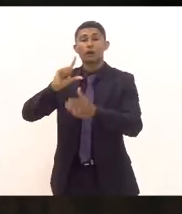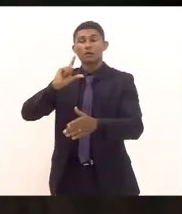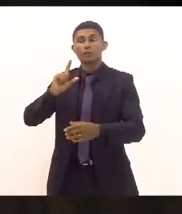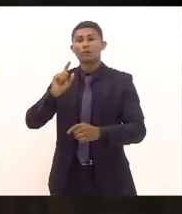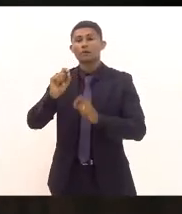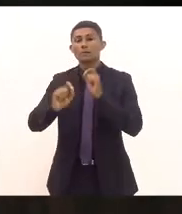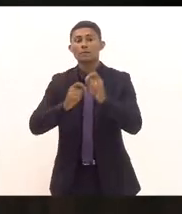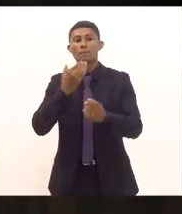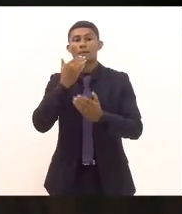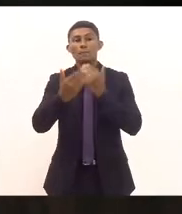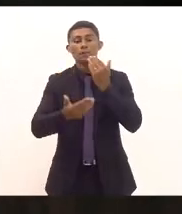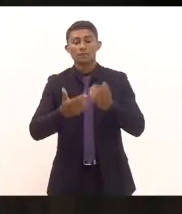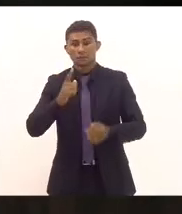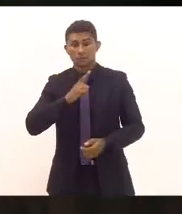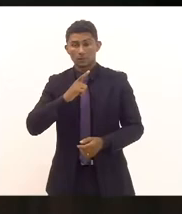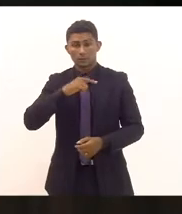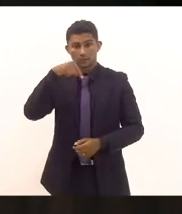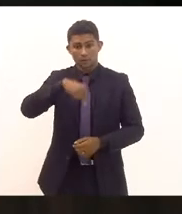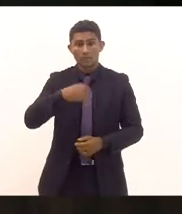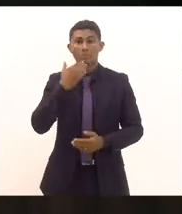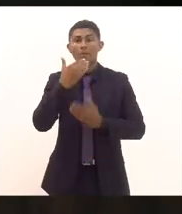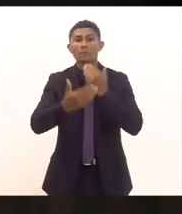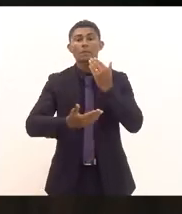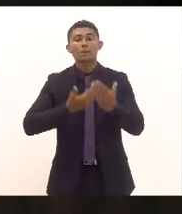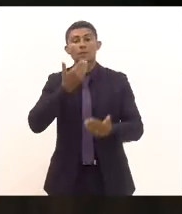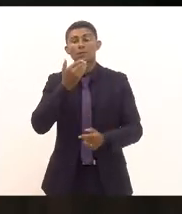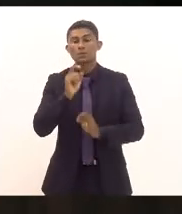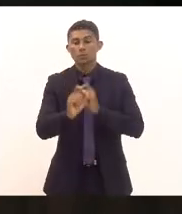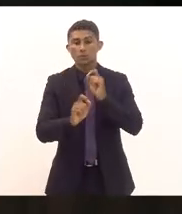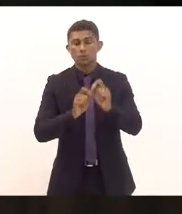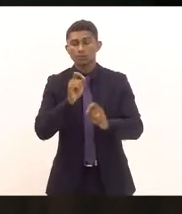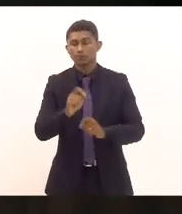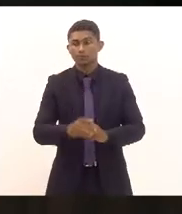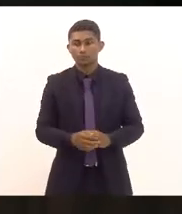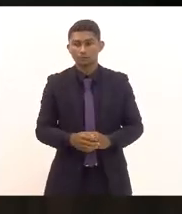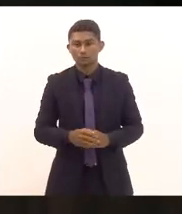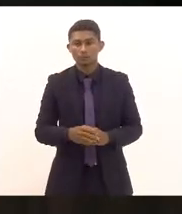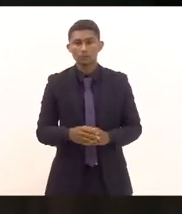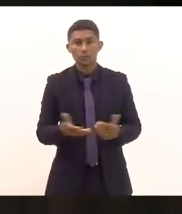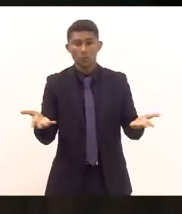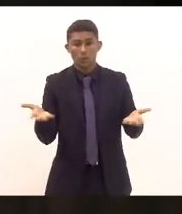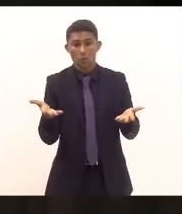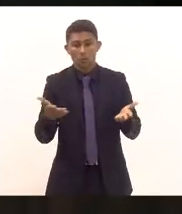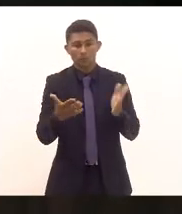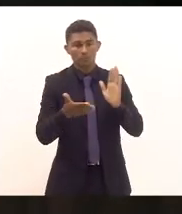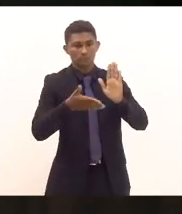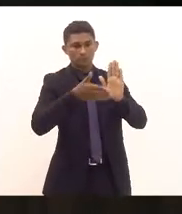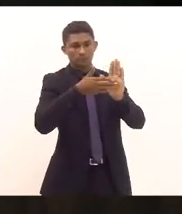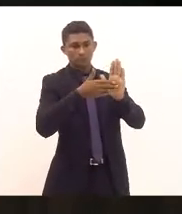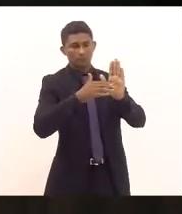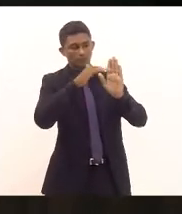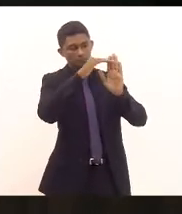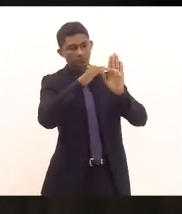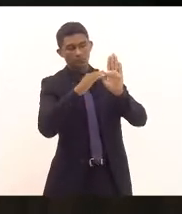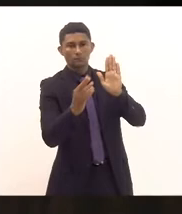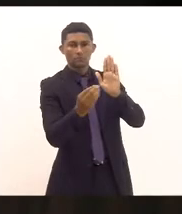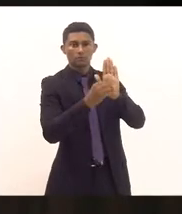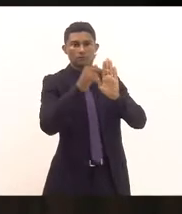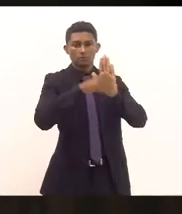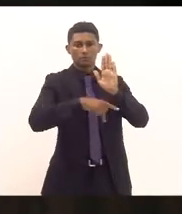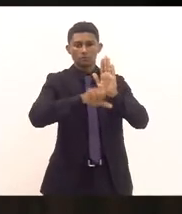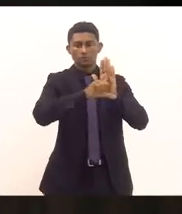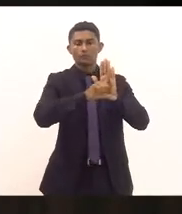requerimentos a sobre a mesa requerimentos e e requer inclusão na ordem do dia dos seguintes projetos de